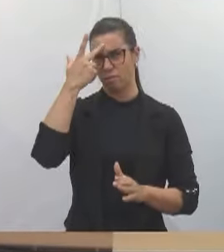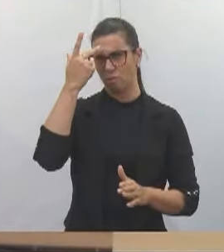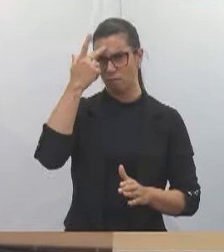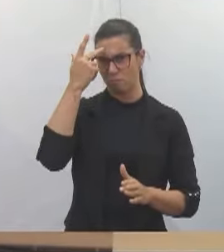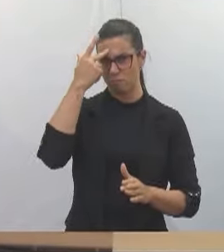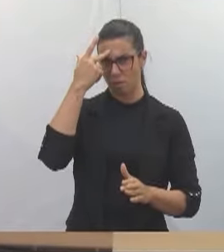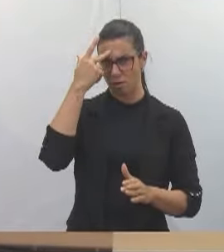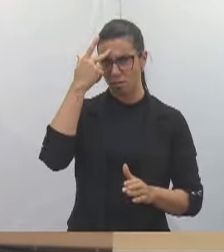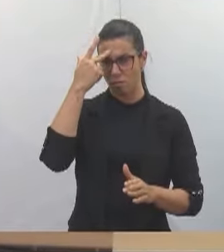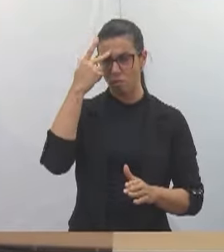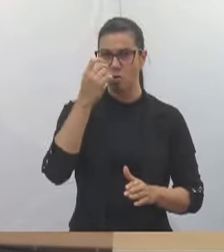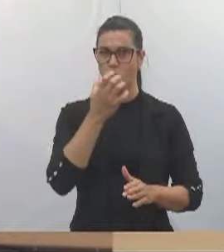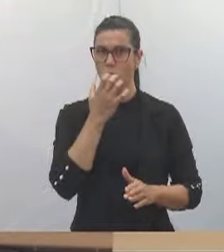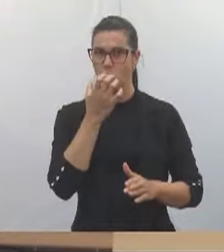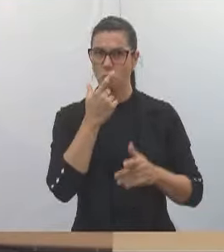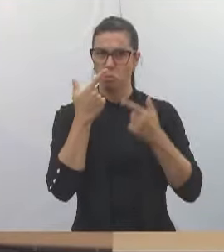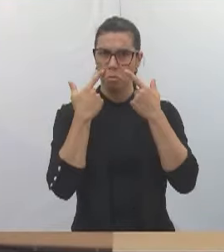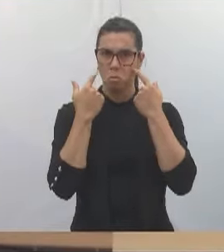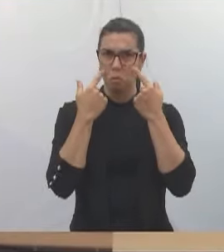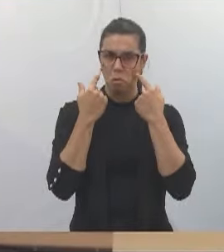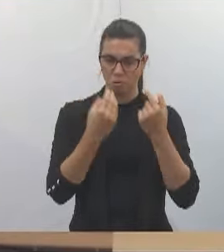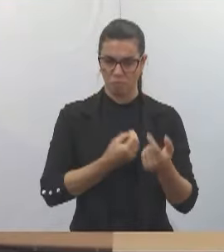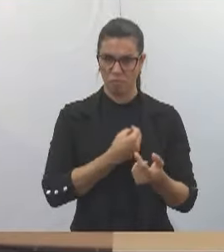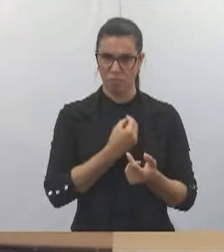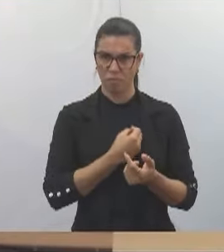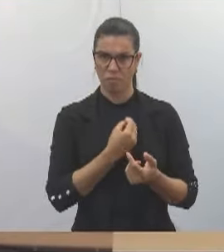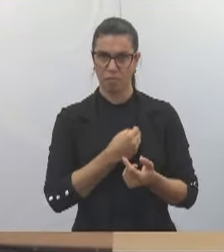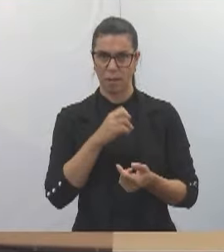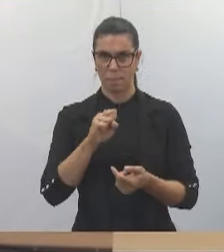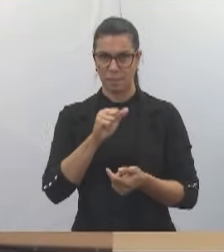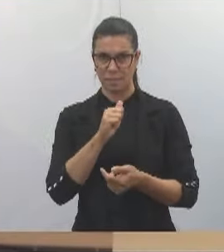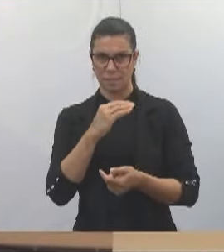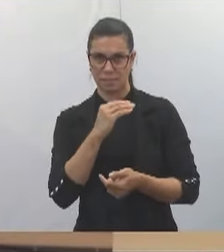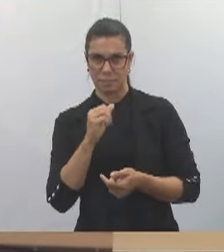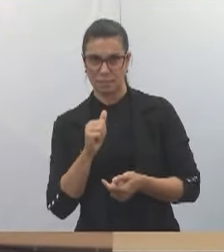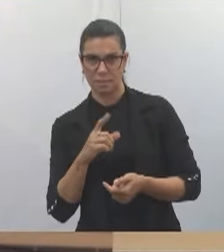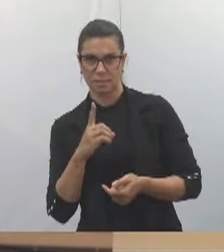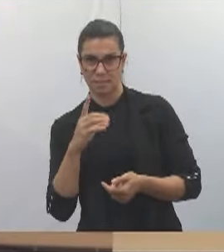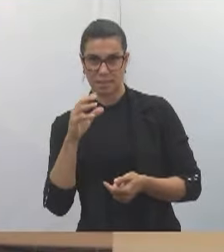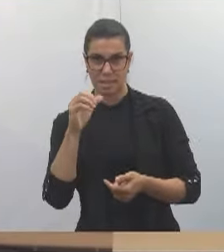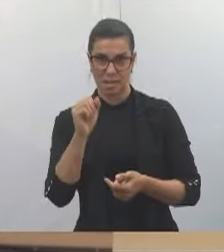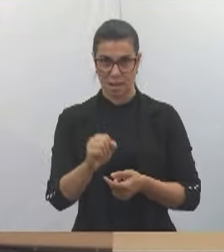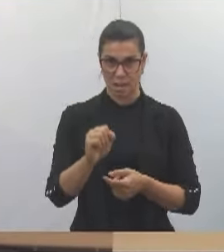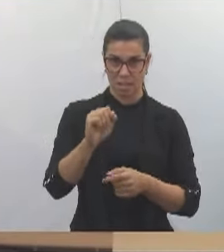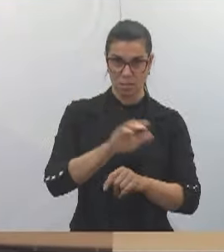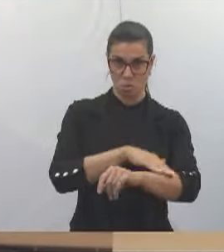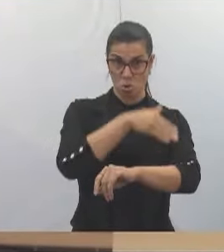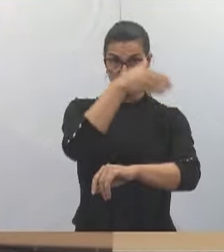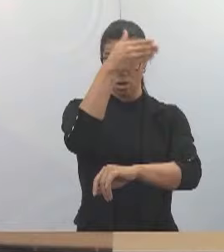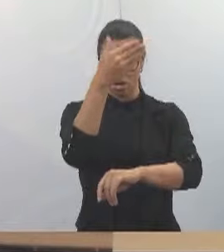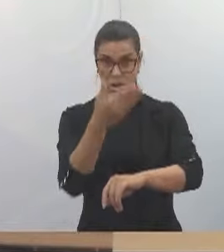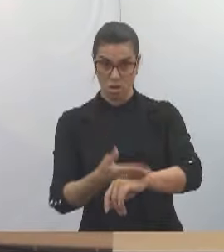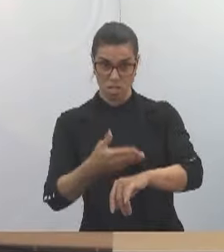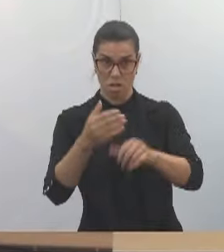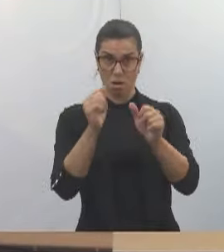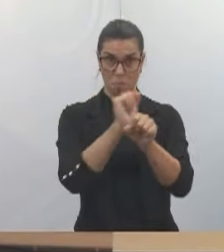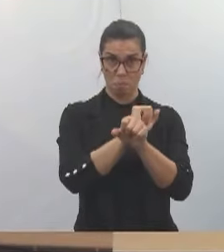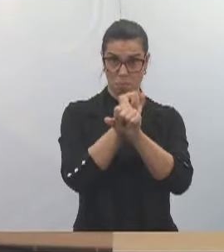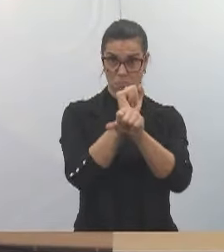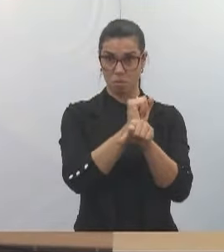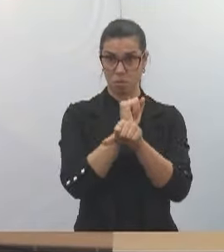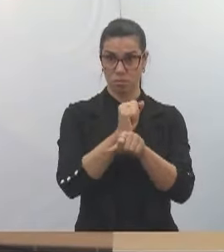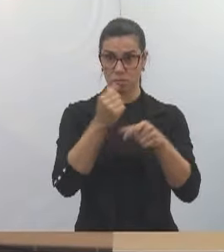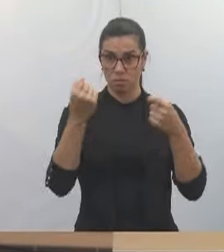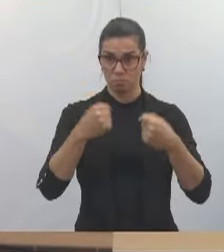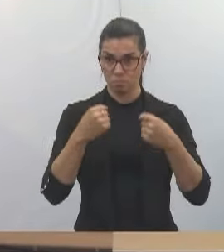animal numa sacada de apartamento ou de uma casa 24 horas por dia? Eu tenho que colocar no projeto